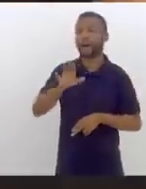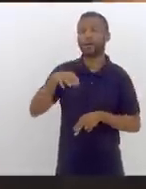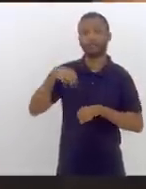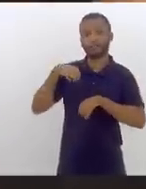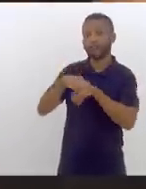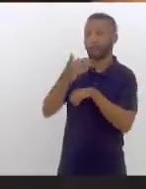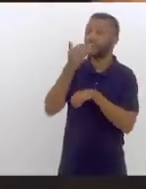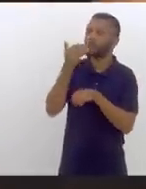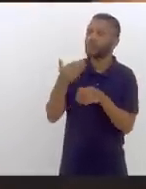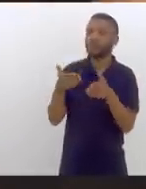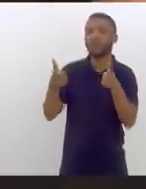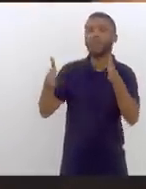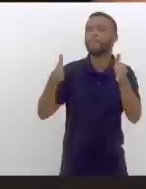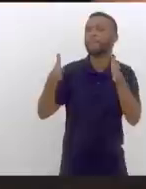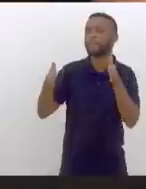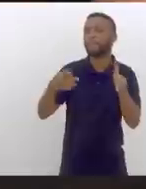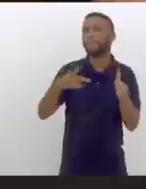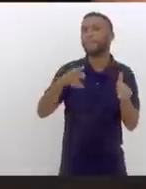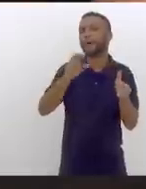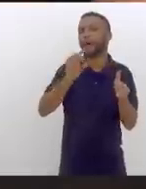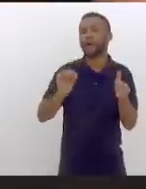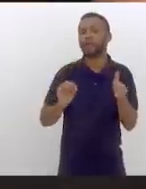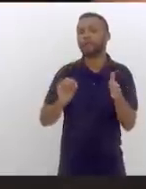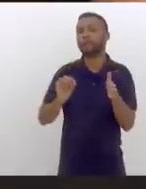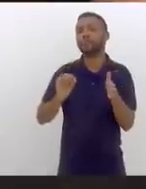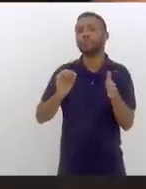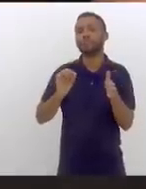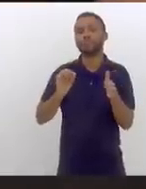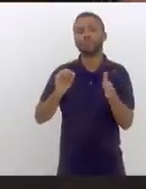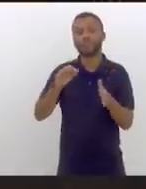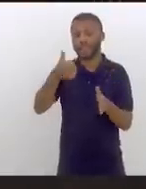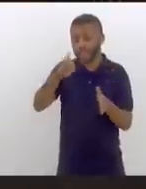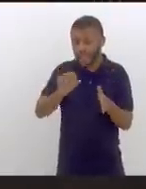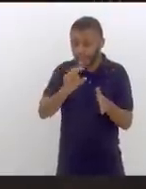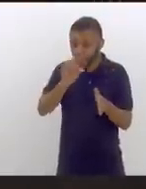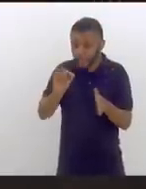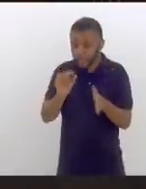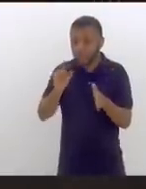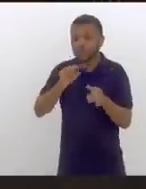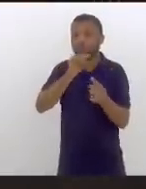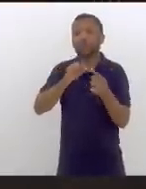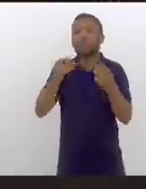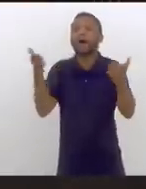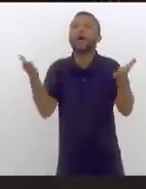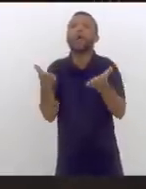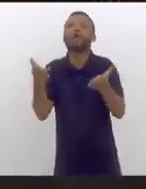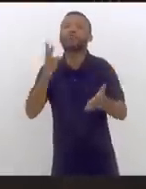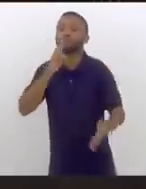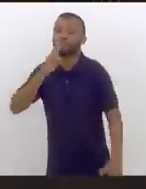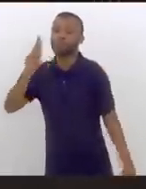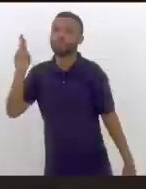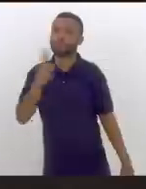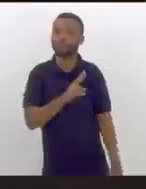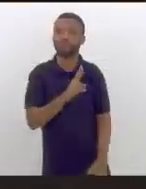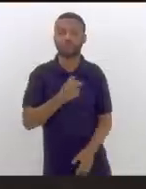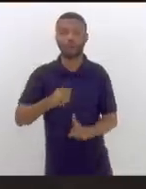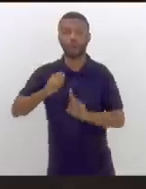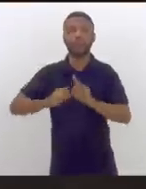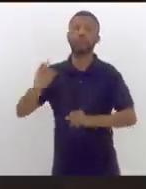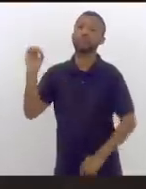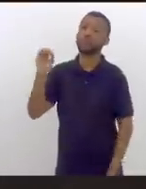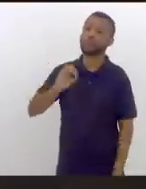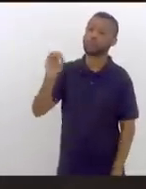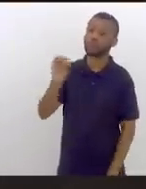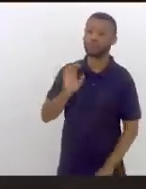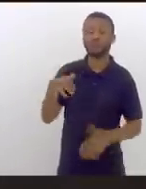pediram 10 dias para hoje já apresentar a resposta então nós estamos em um mês de outubro e eu gostaria de